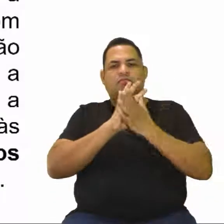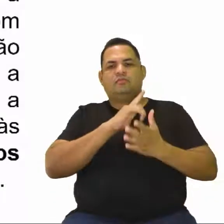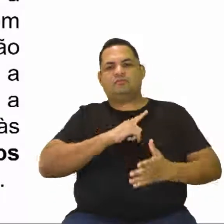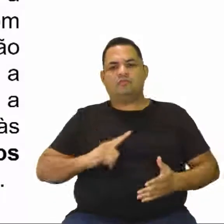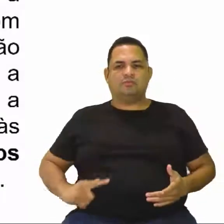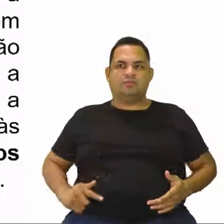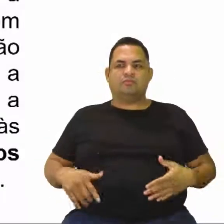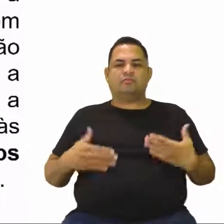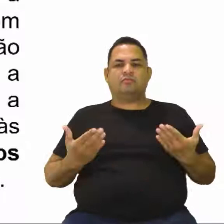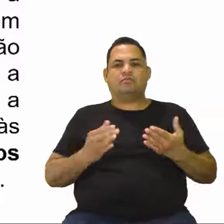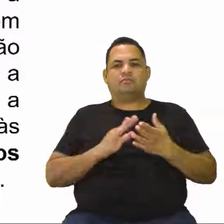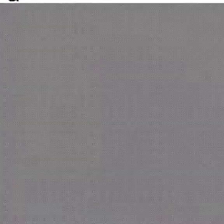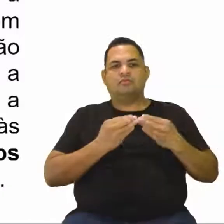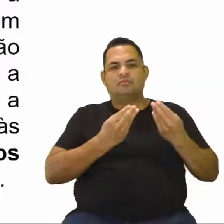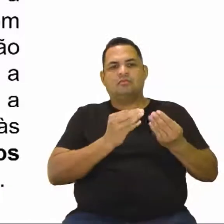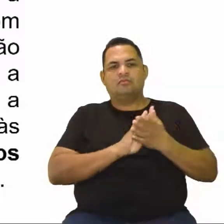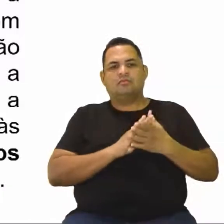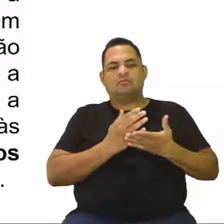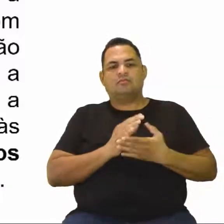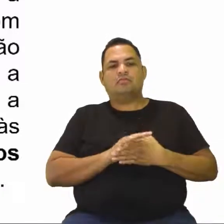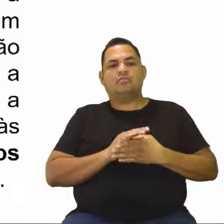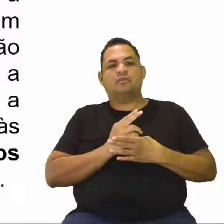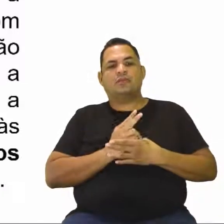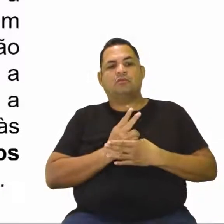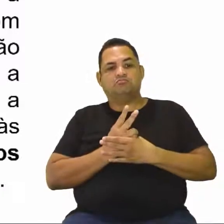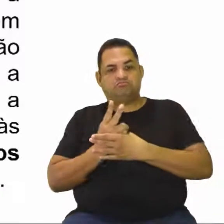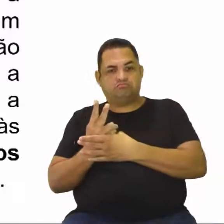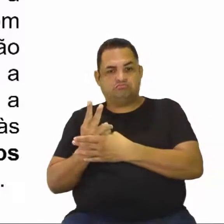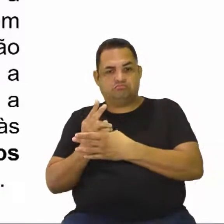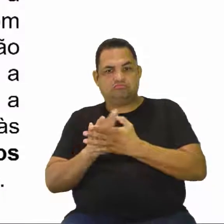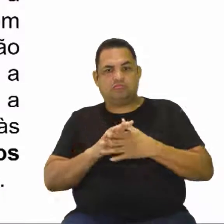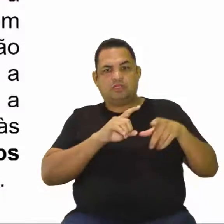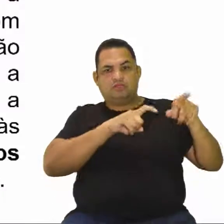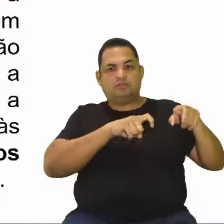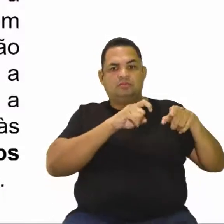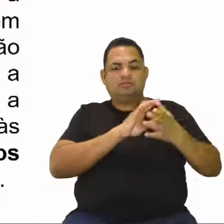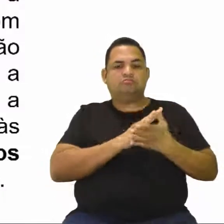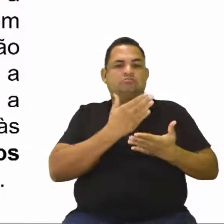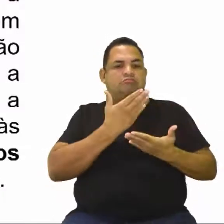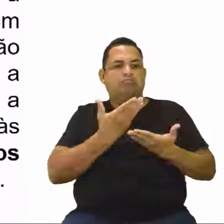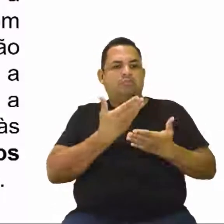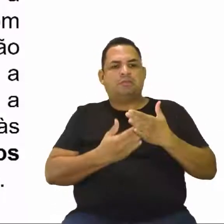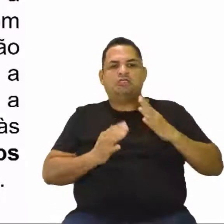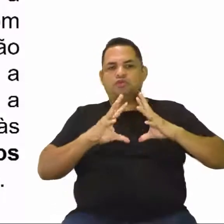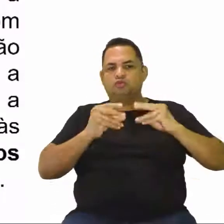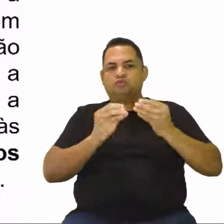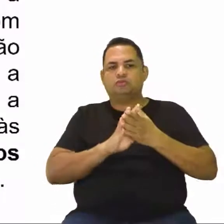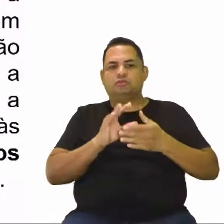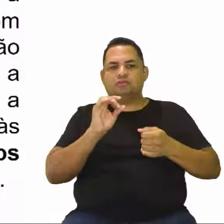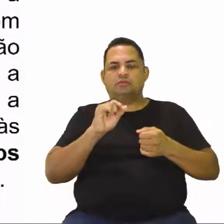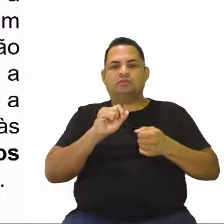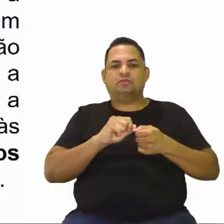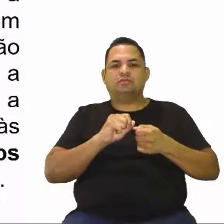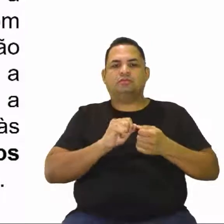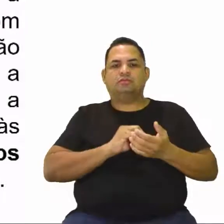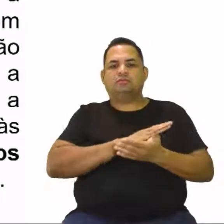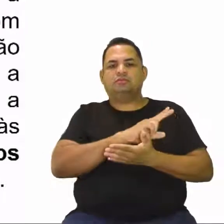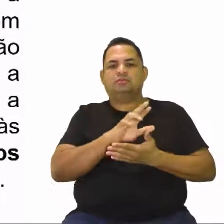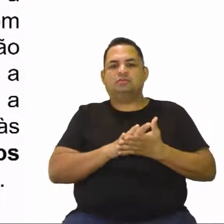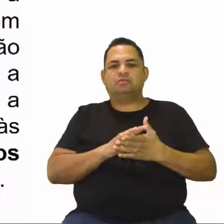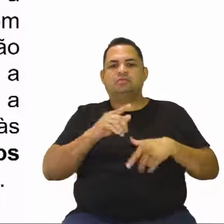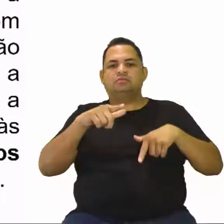governo: a concessão de empréstimos aos fazendeiros que estavam arruinados, a realização de diversas obras